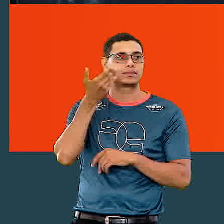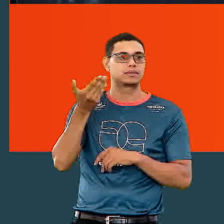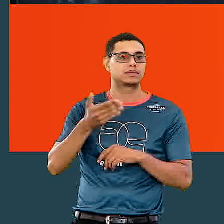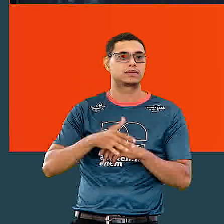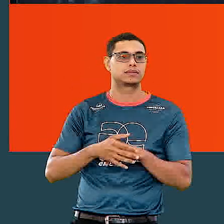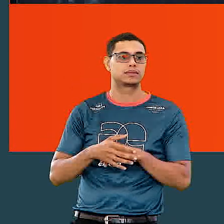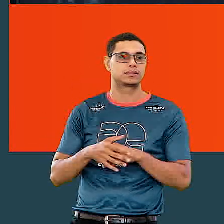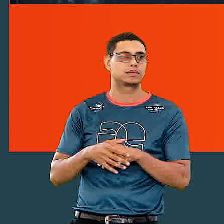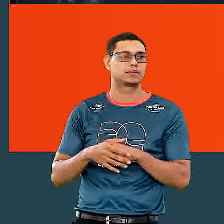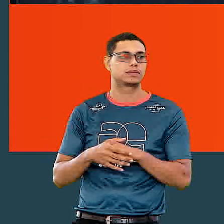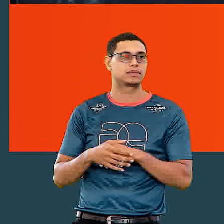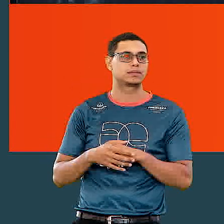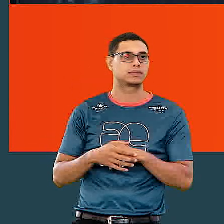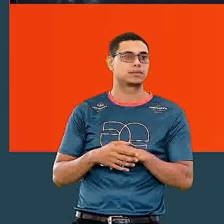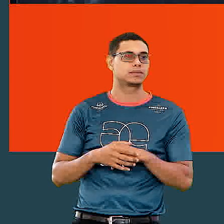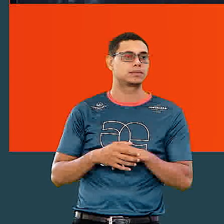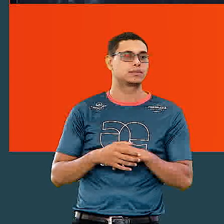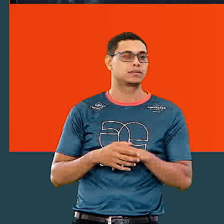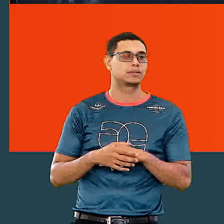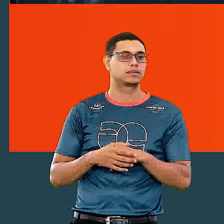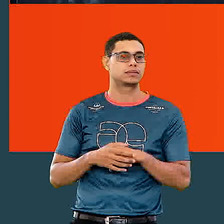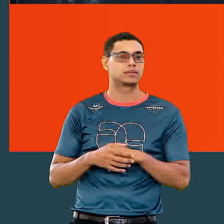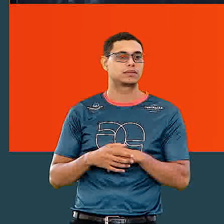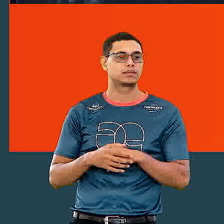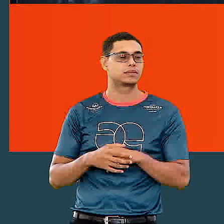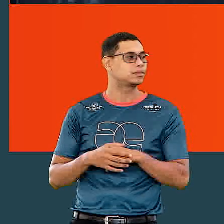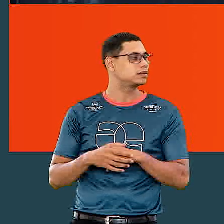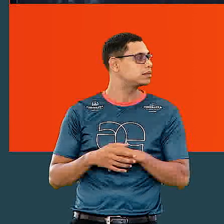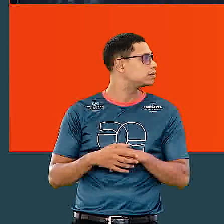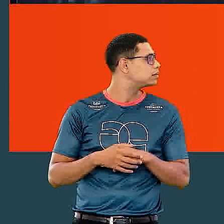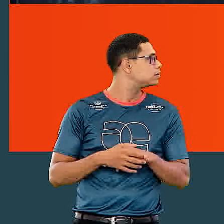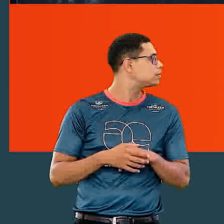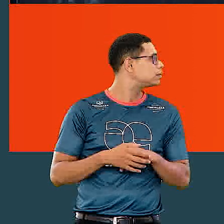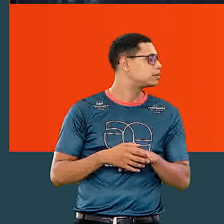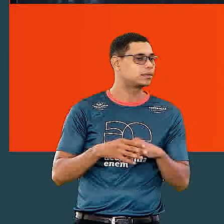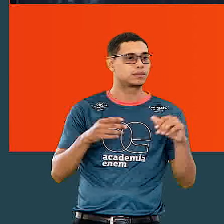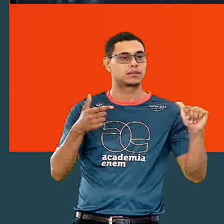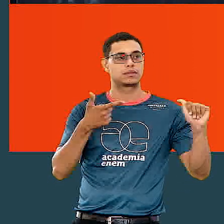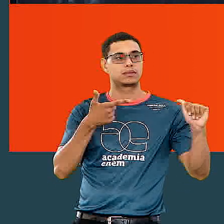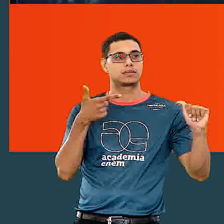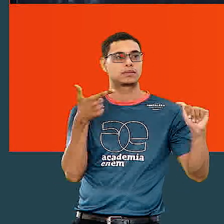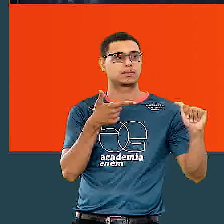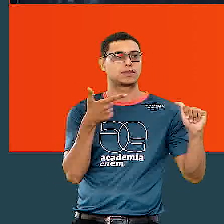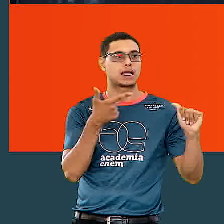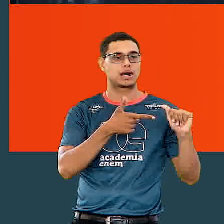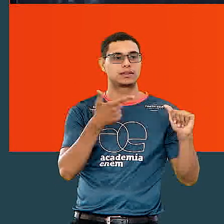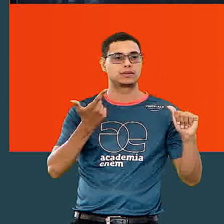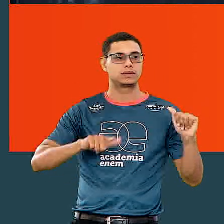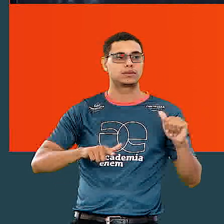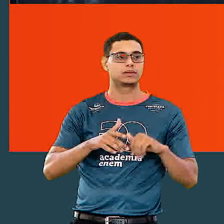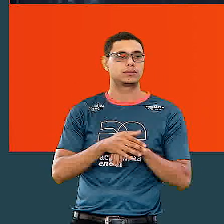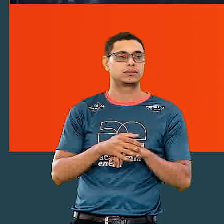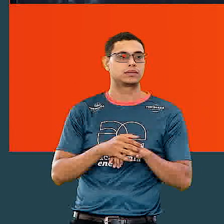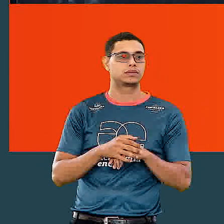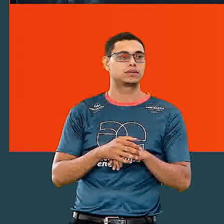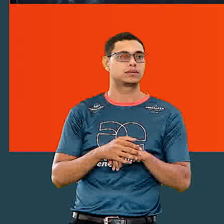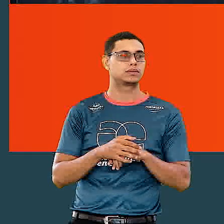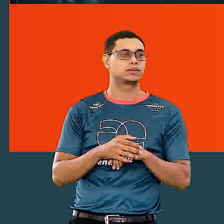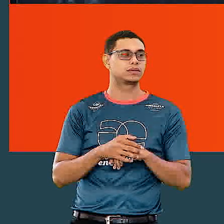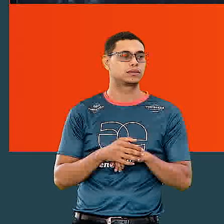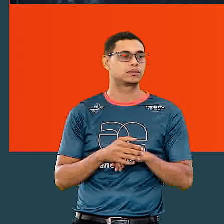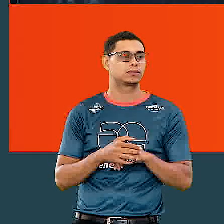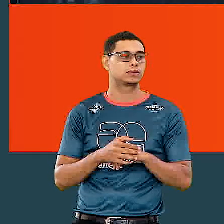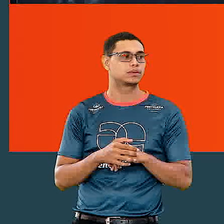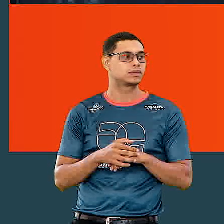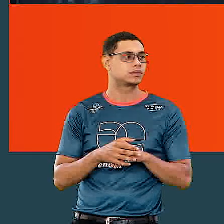Vai marcando. Frango de novo, mãe. Marca. Vai, marca aí A. Já marcou A? Isaac, pronto. Vou marcar logo a